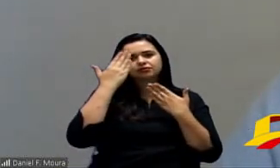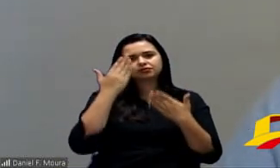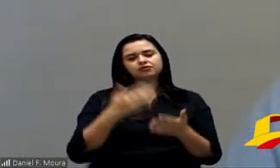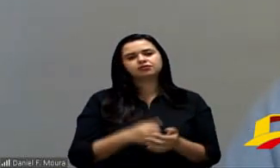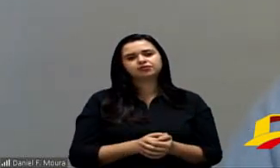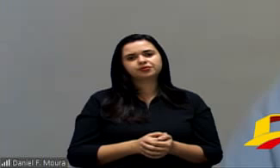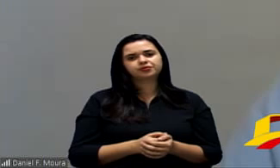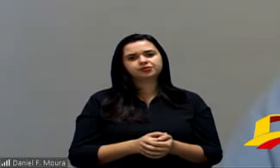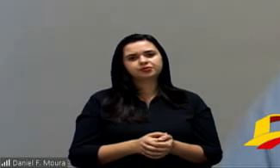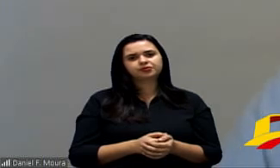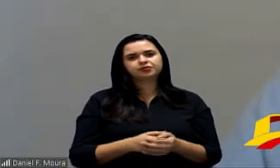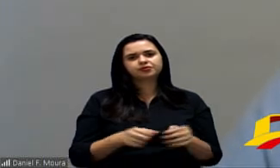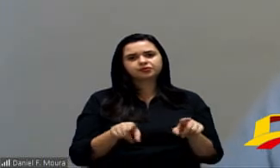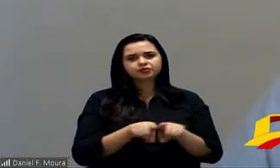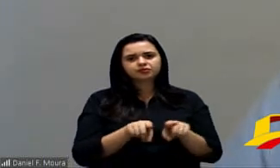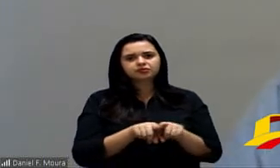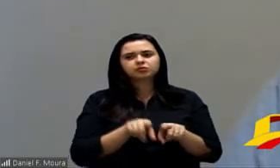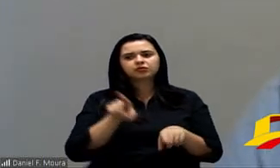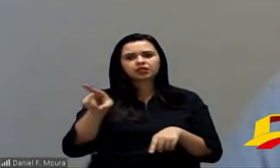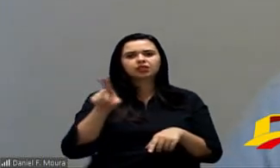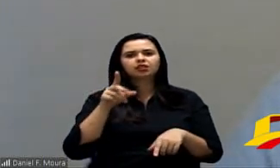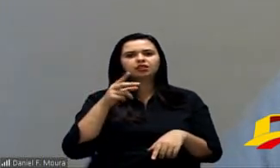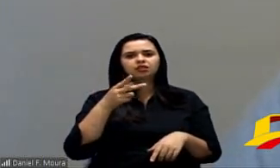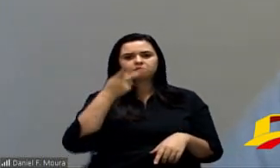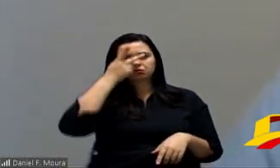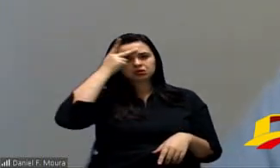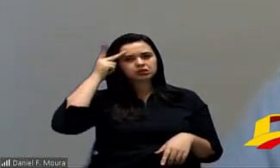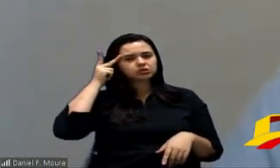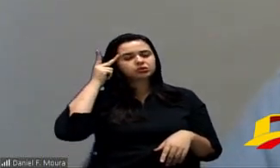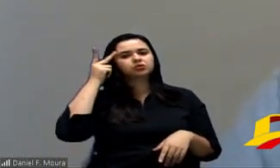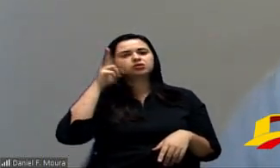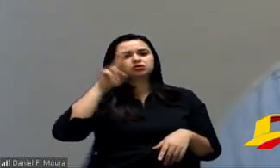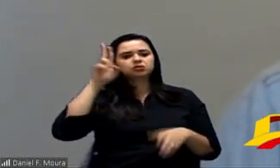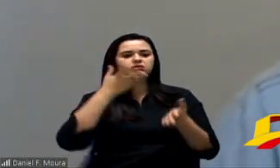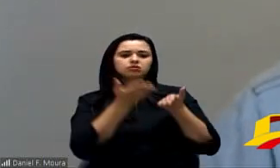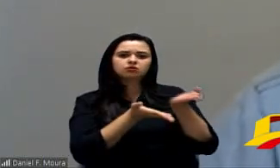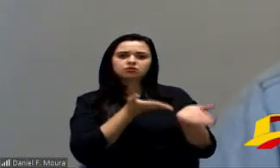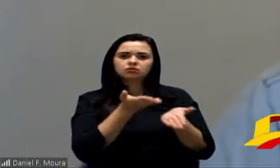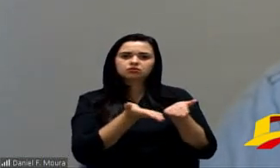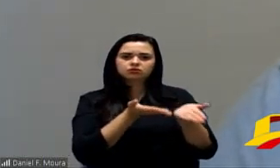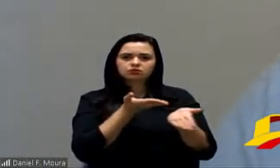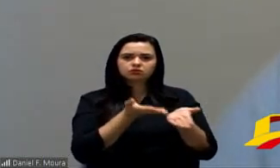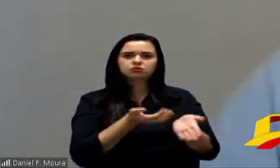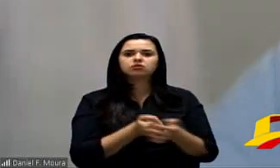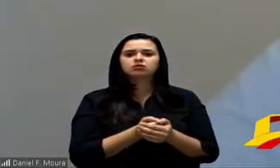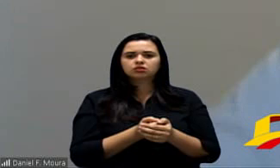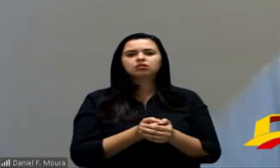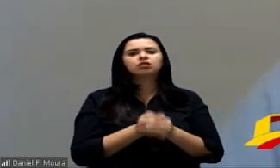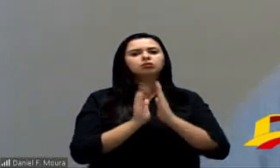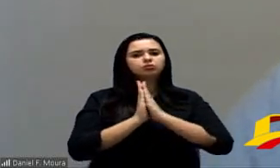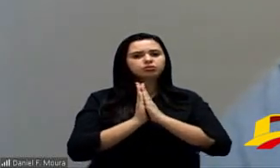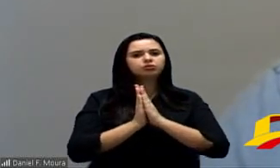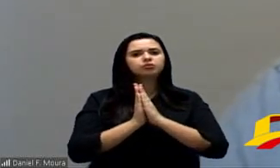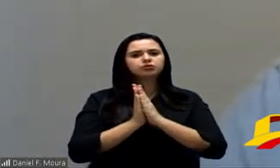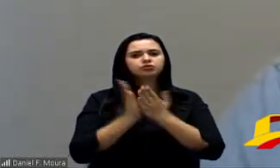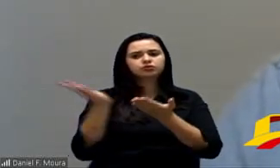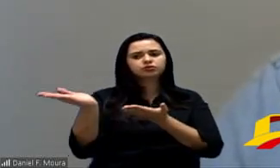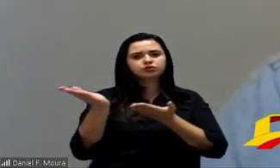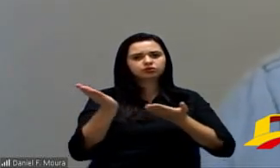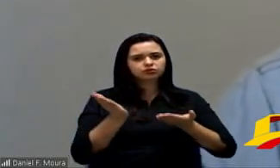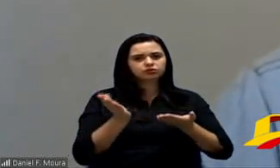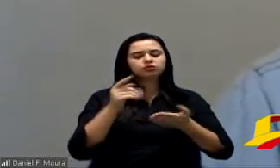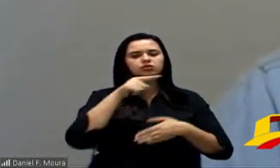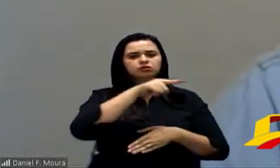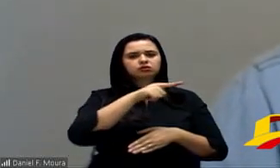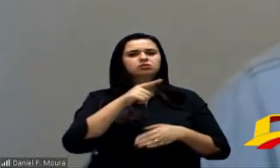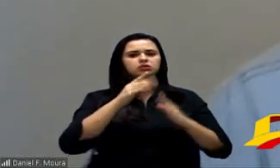os deputados e os vereadores e quem estiver presente tiver qualquer objeção em relação ao santuário, estão convidados para ir conhecer o santuário, como é o